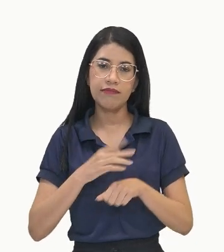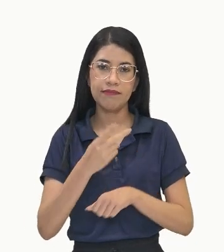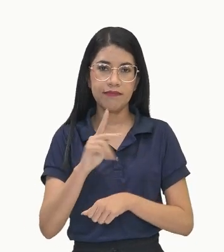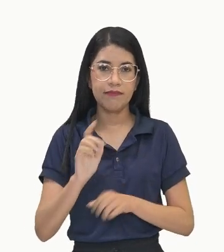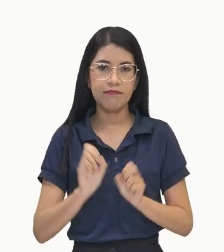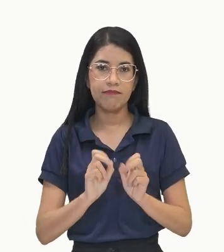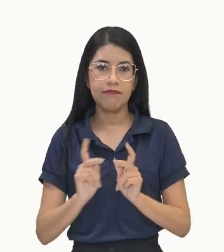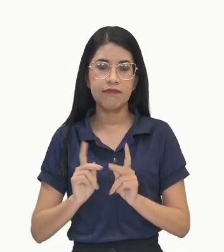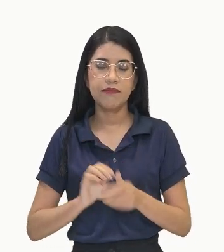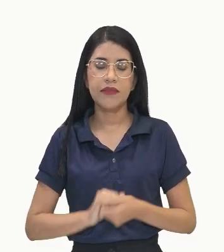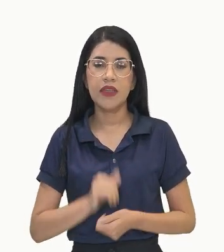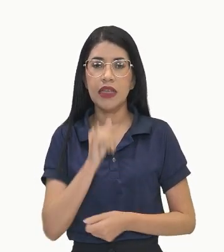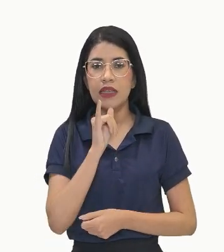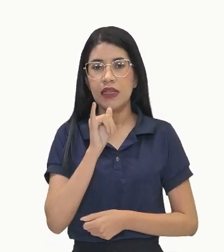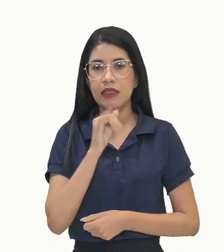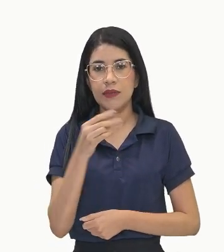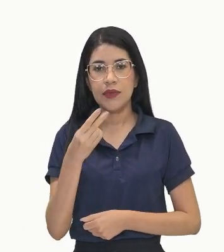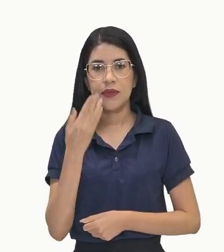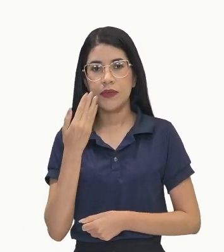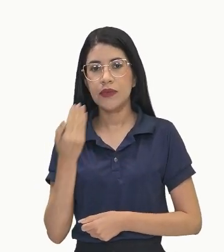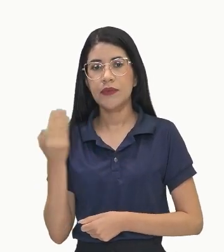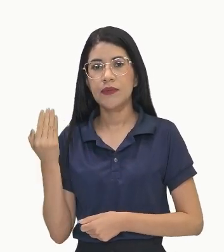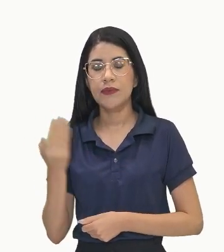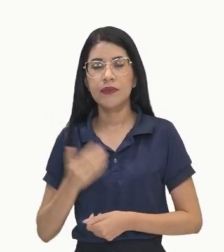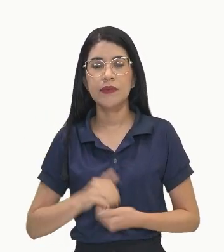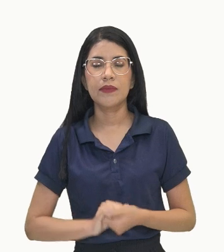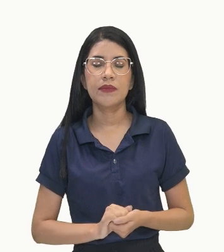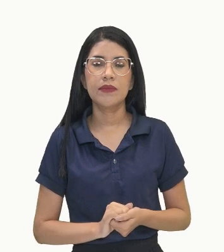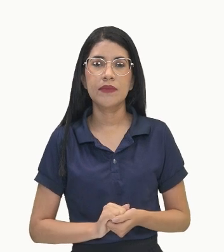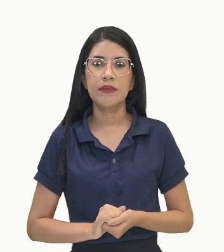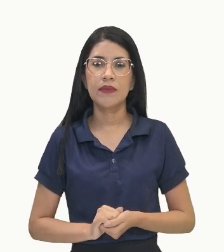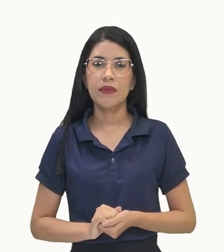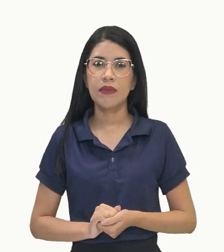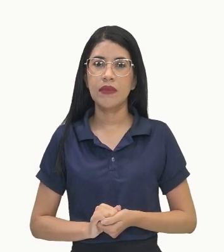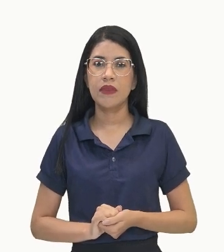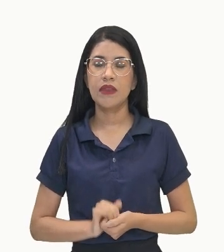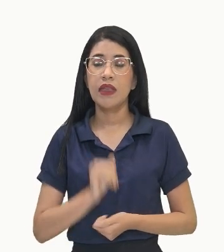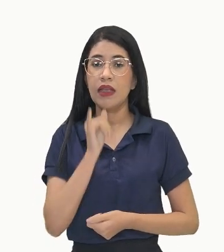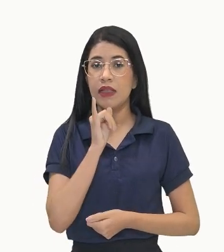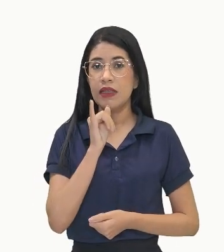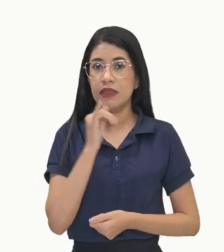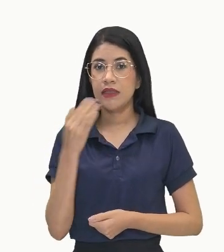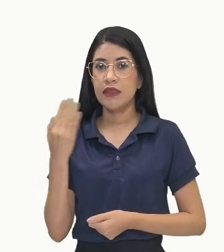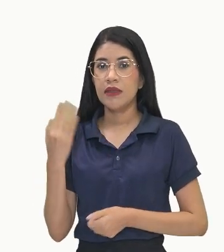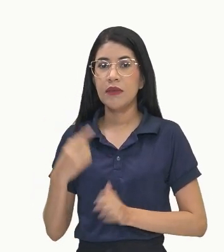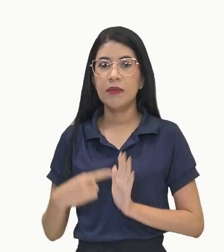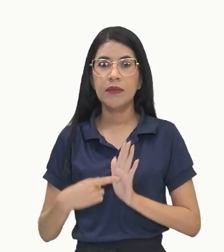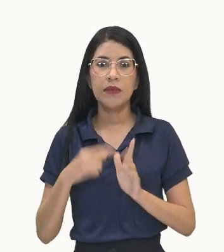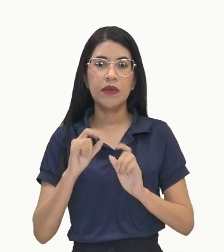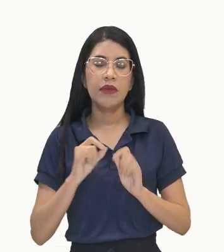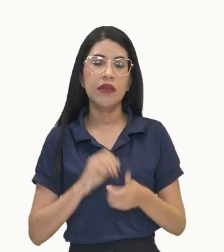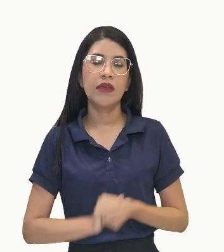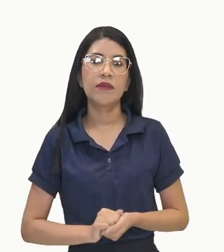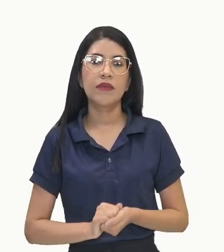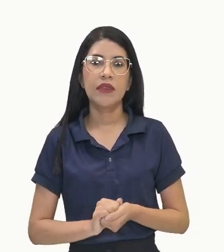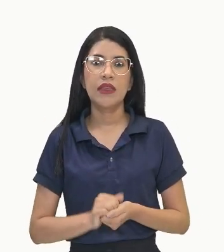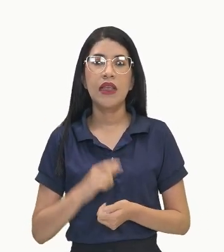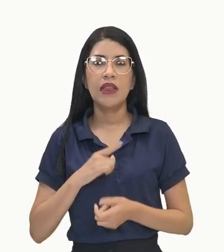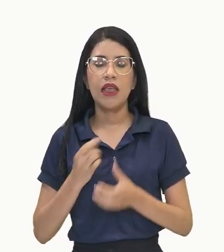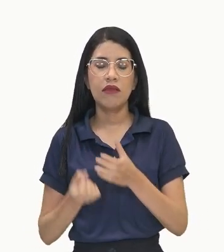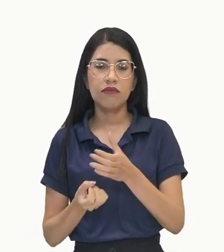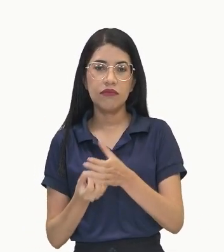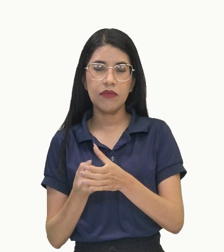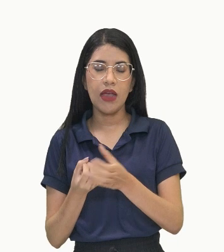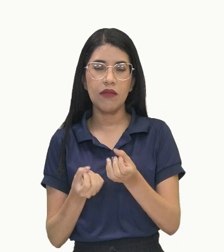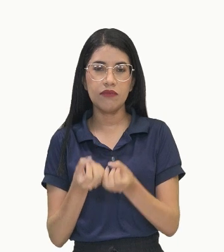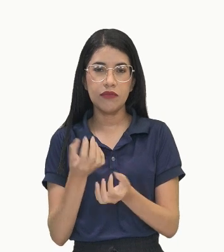Vamos ver outro exemplo. Nós temos aí nessa questão, ao realizar a combustão, olha aí,